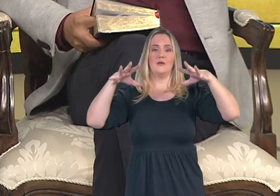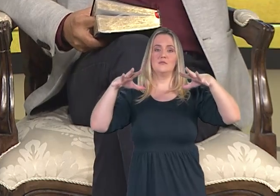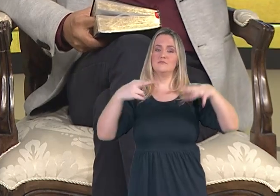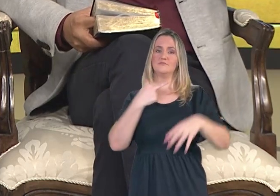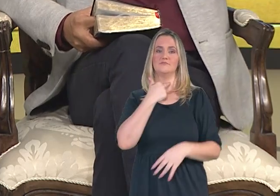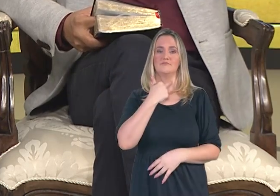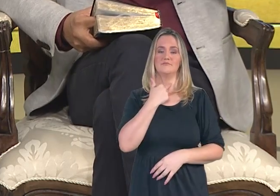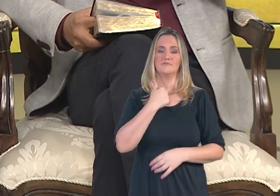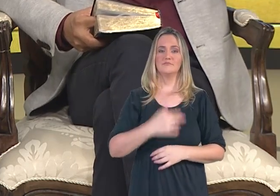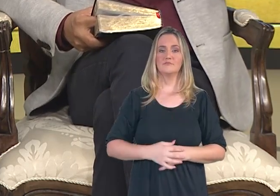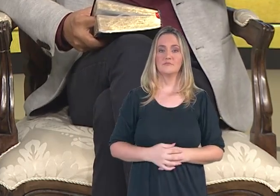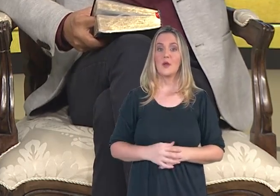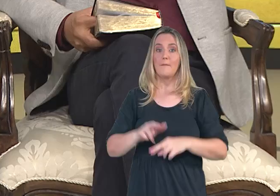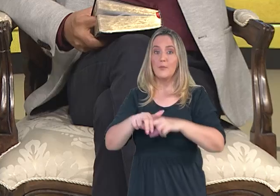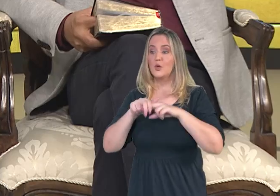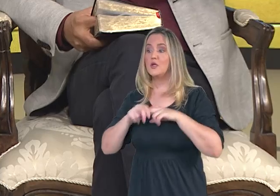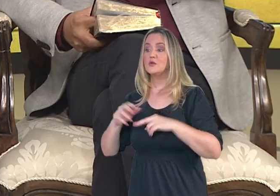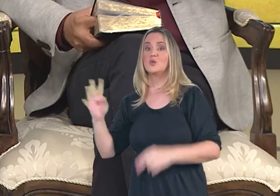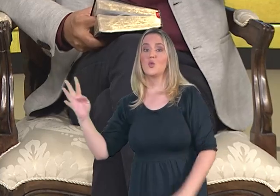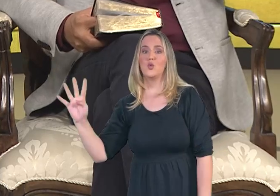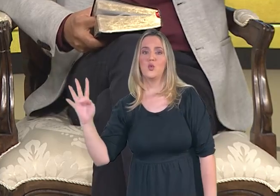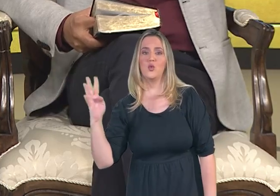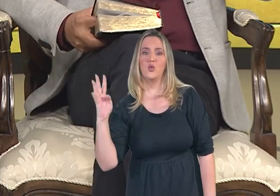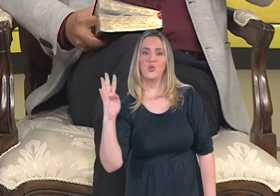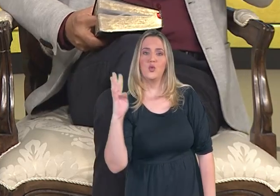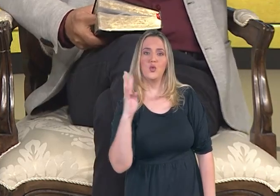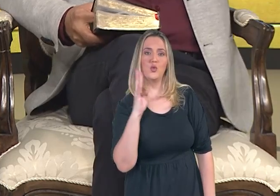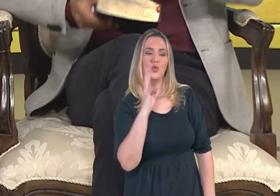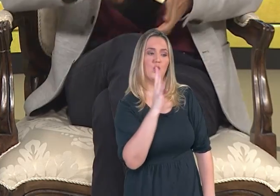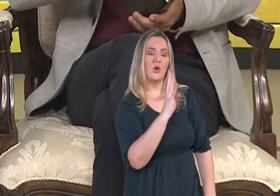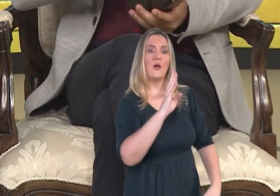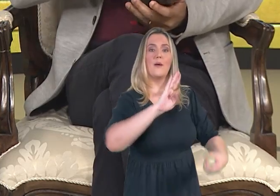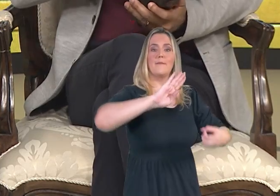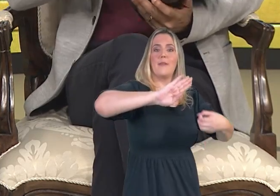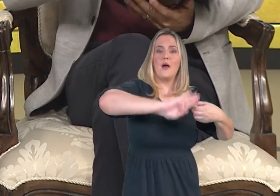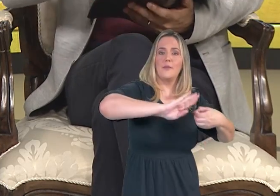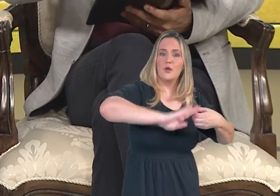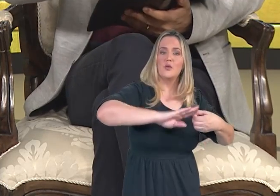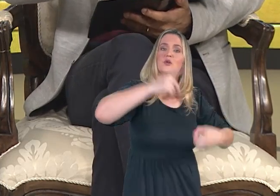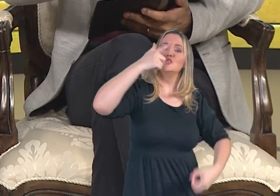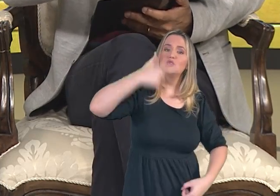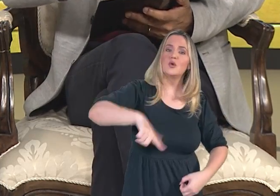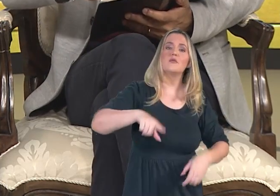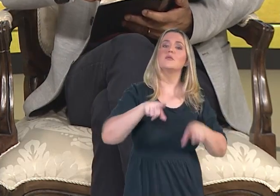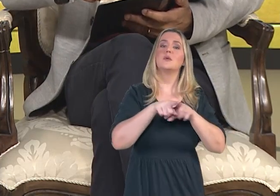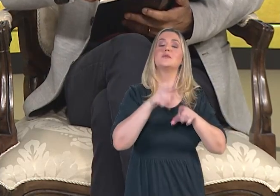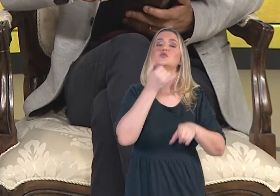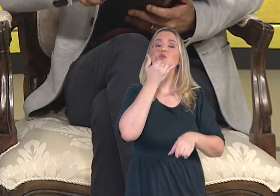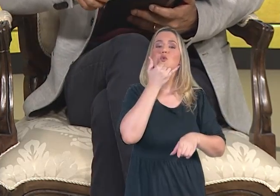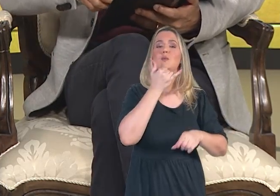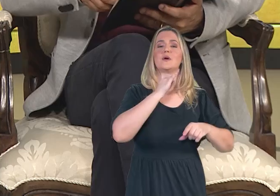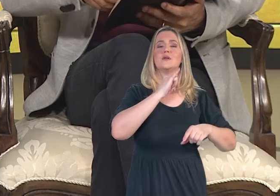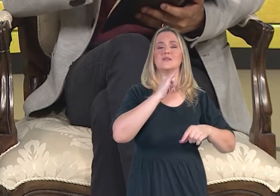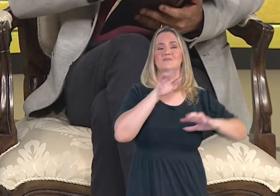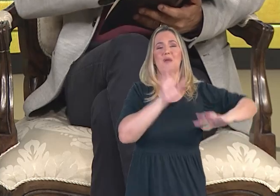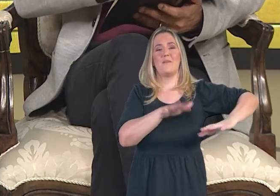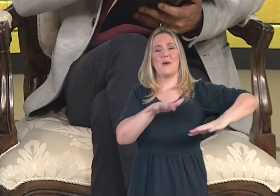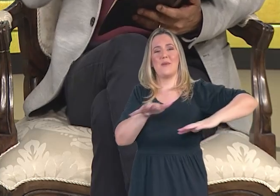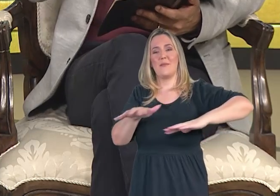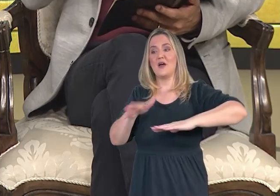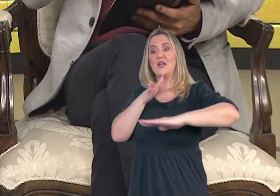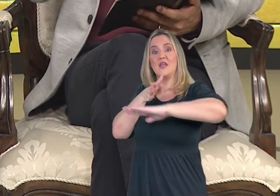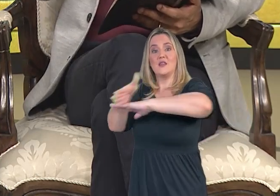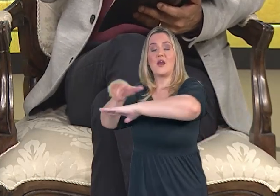advertiu para que não usassem o ato da adivinhação, isto é, da astrologia. Quer ver? Eu vou ler para você agora Deuteronômio, capítulo